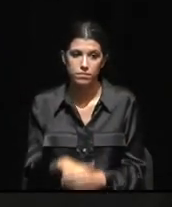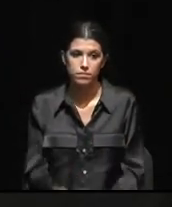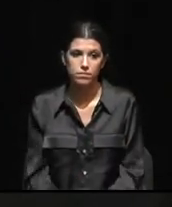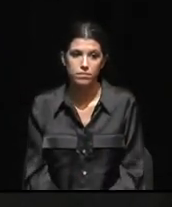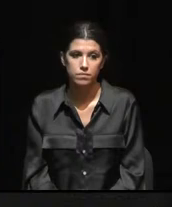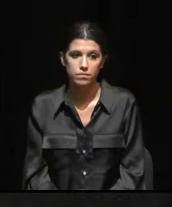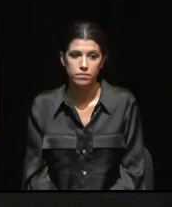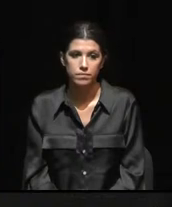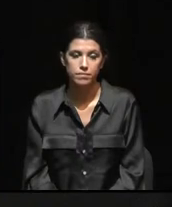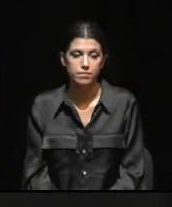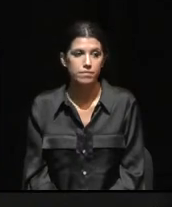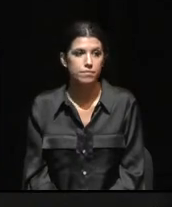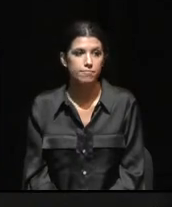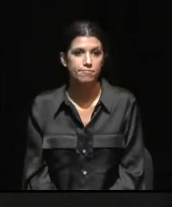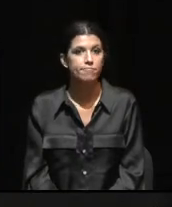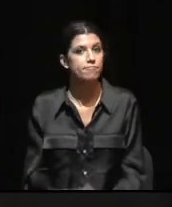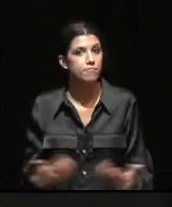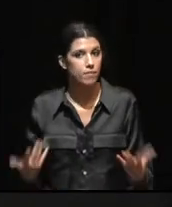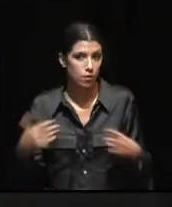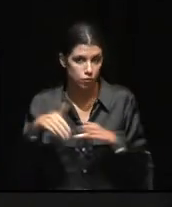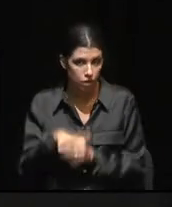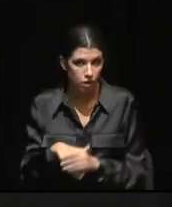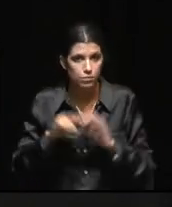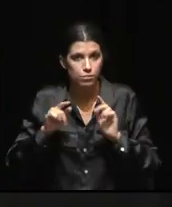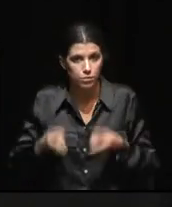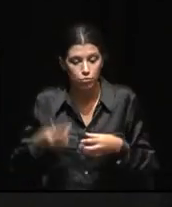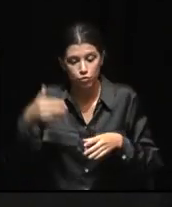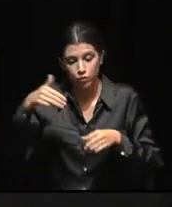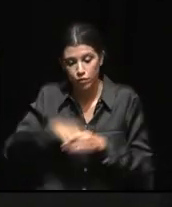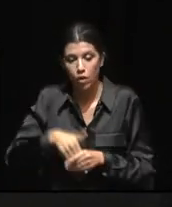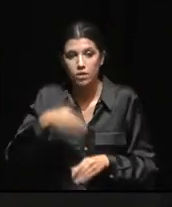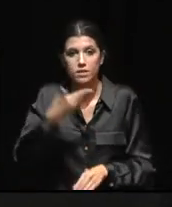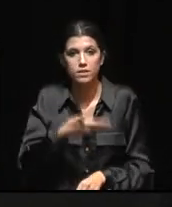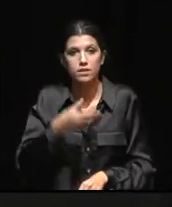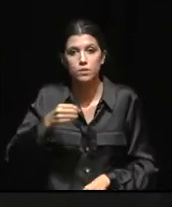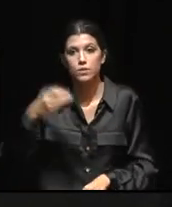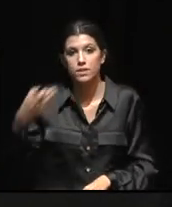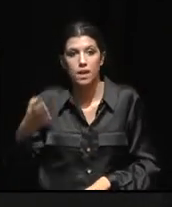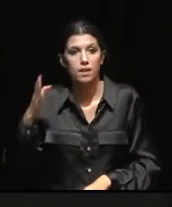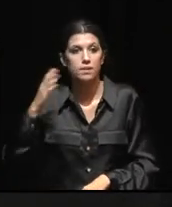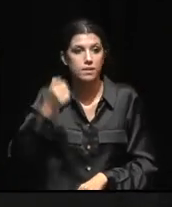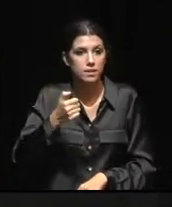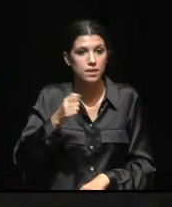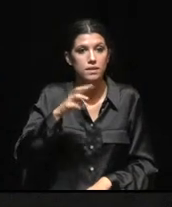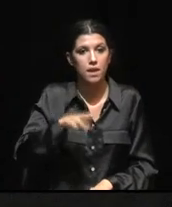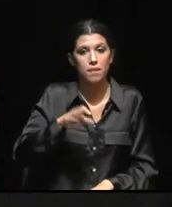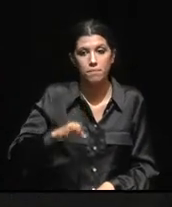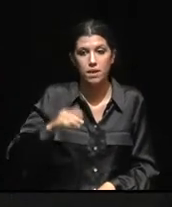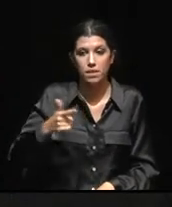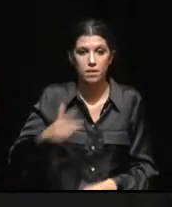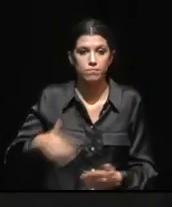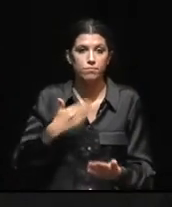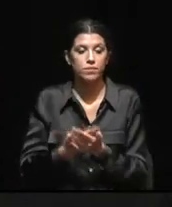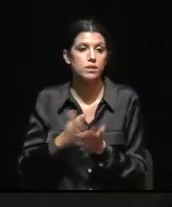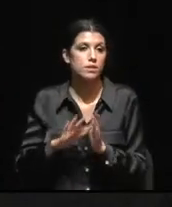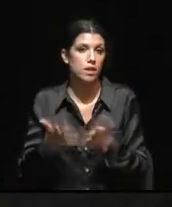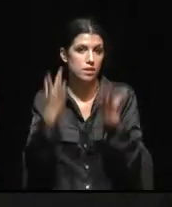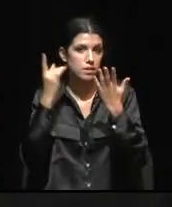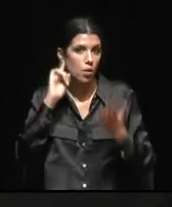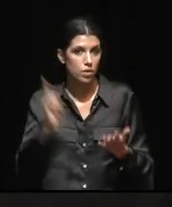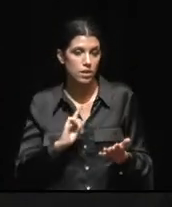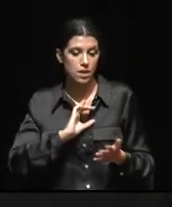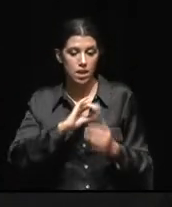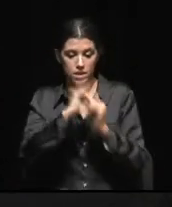votar vamos vamos votar começamos pelo voto 10715 do mpt saudação ao Dia